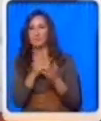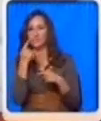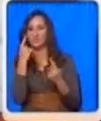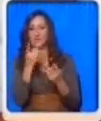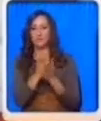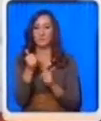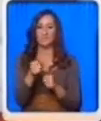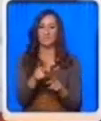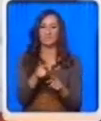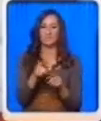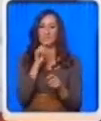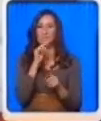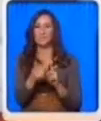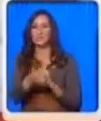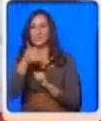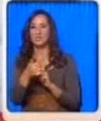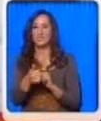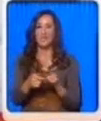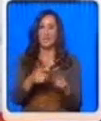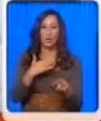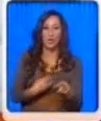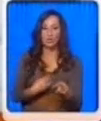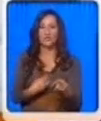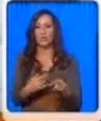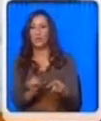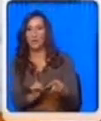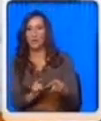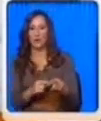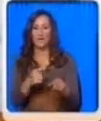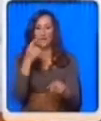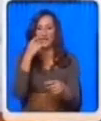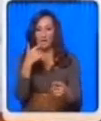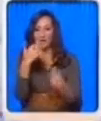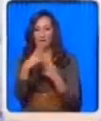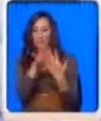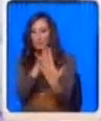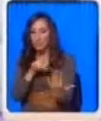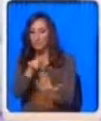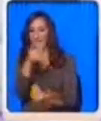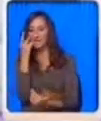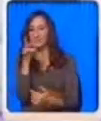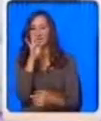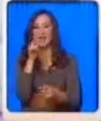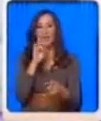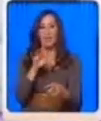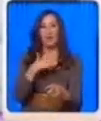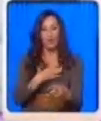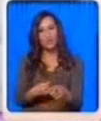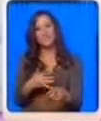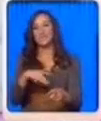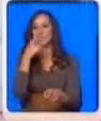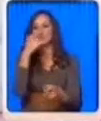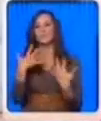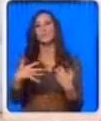Eu digo assim, olha, esta podia ser mais bem atirada. Ou ela gostou, porque ela está... Portanto, é uma referência. Pois, se ela gostou, o público vai gostar a partir. Portanto, que é uma... Se